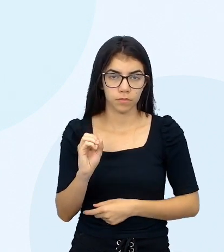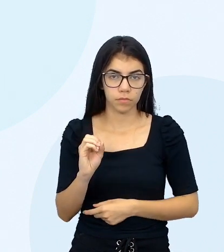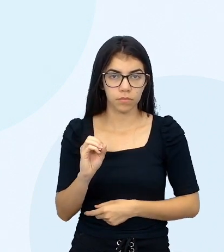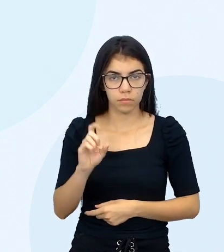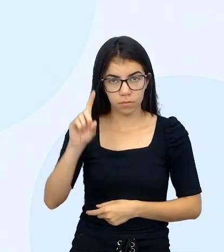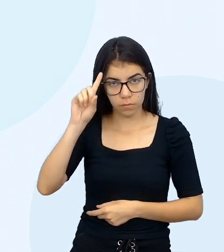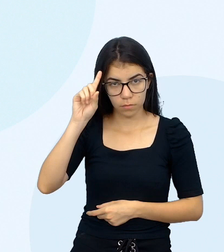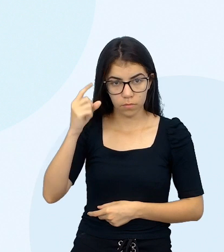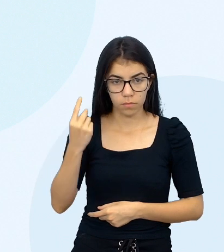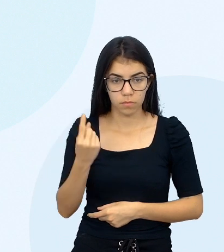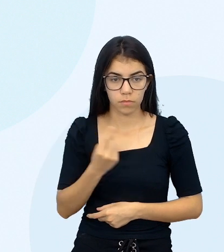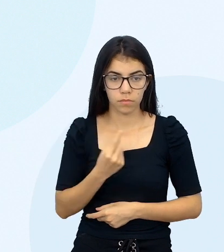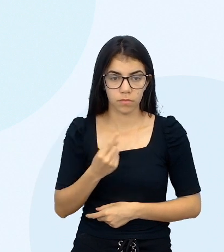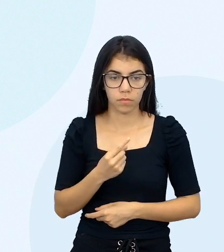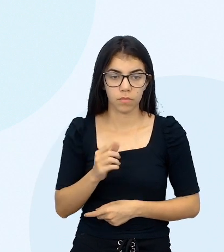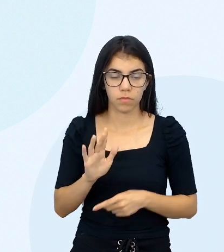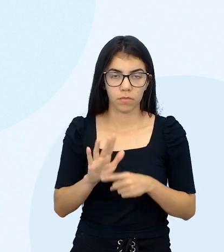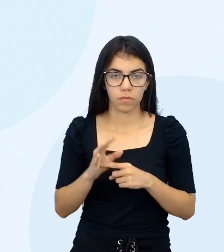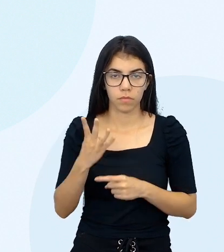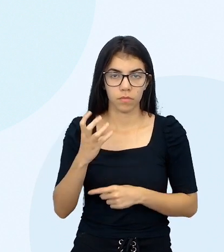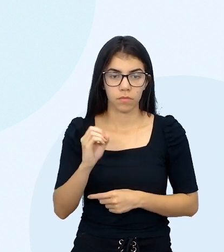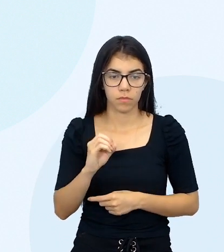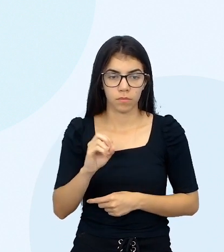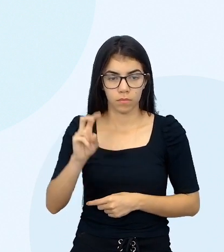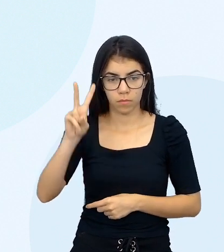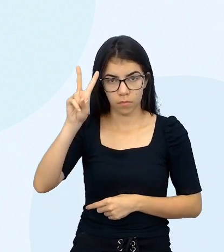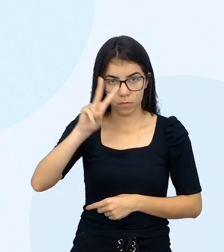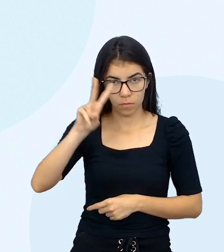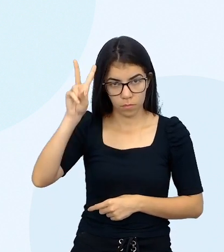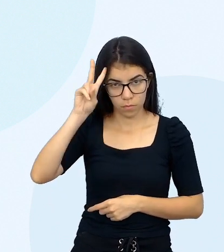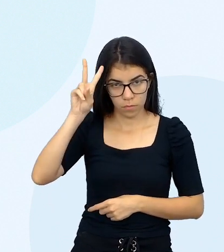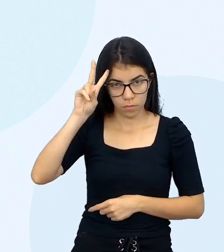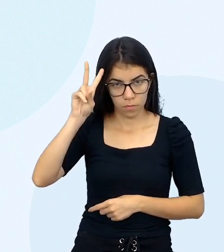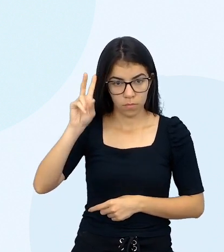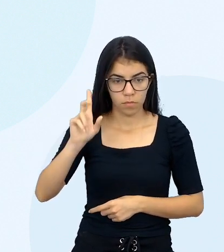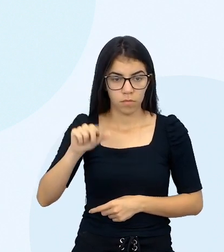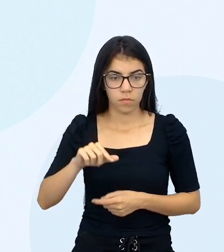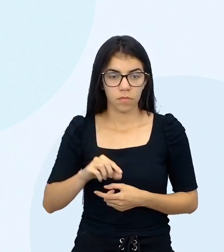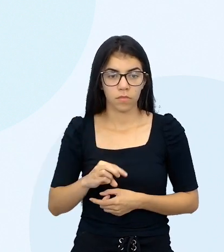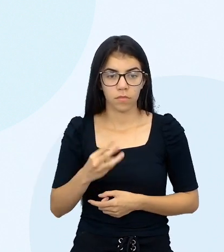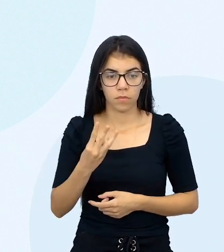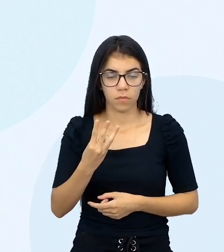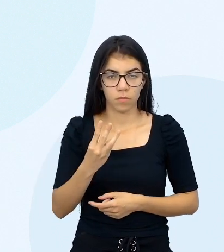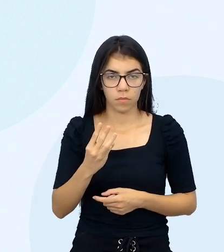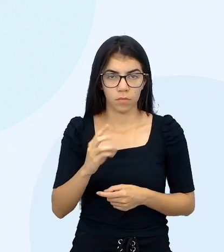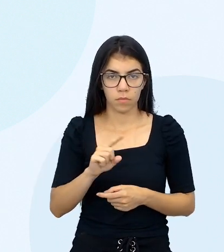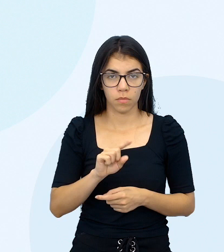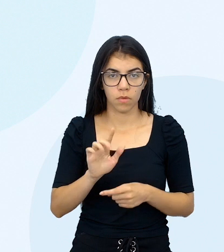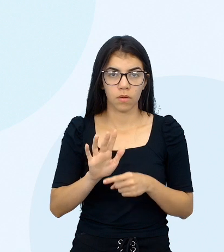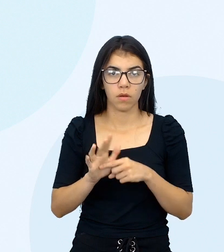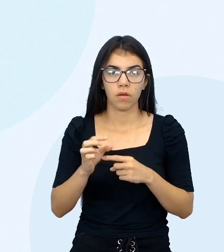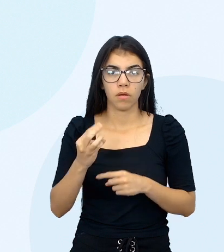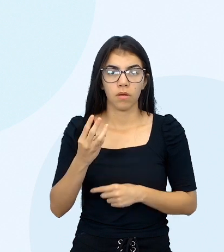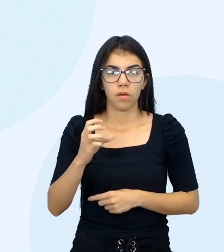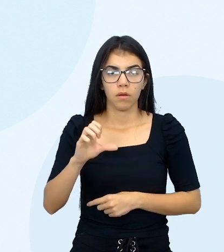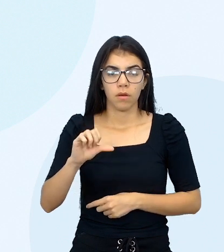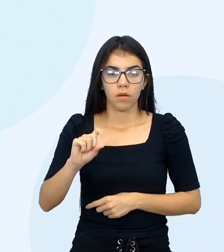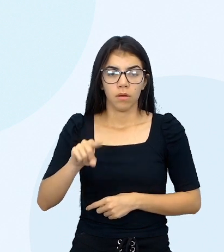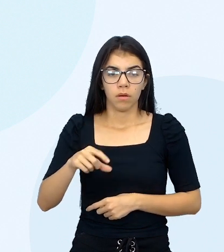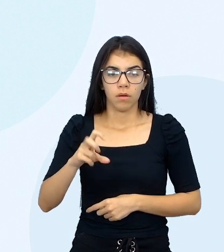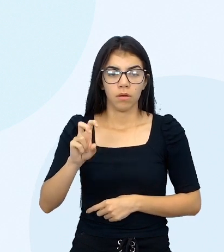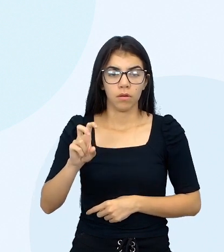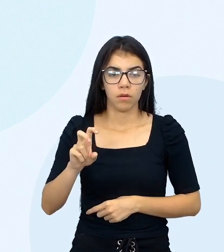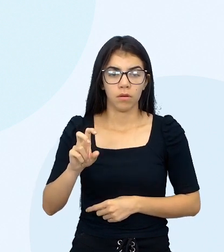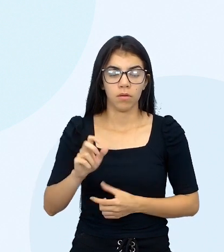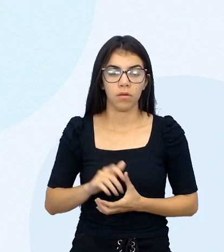a temperatura era menos 40. No segundo dia, a temperatura era 39,5. O 39,5 ele está entre o menos 39 e o menos 40. Sim. Então,